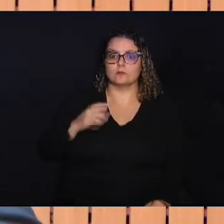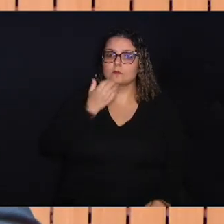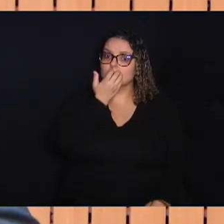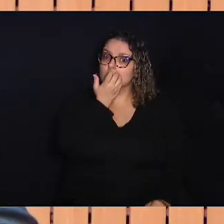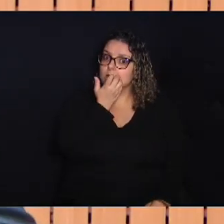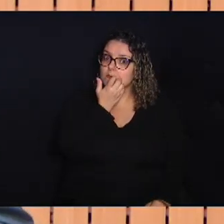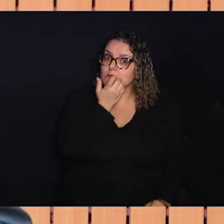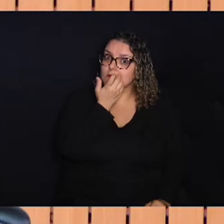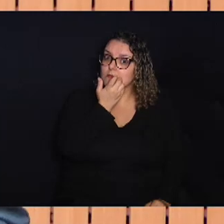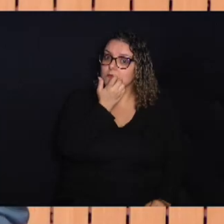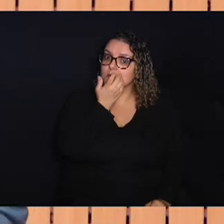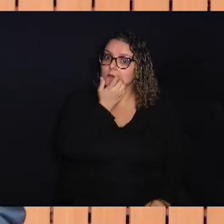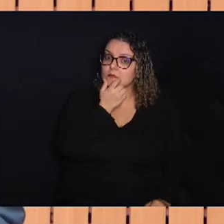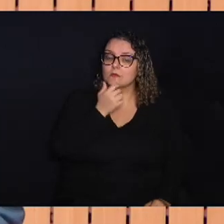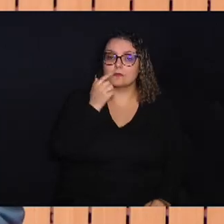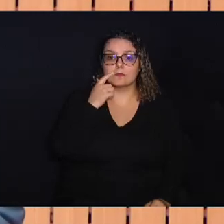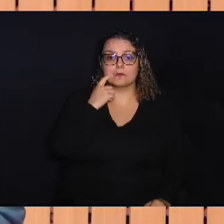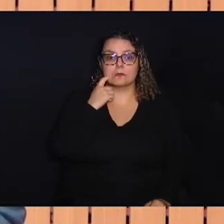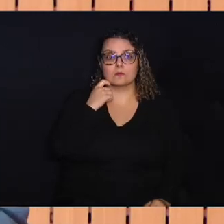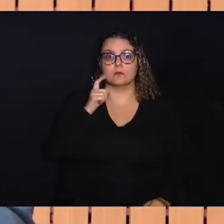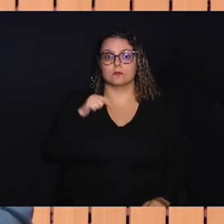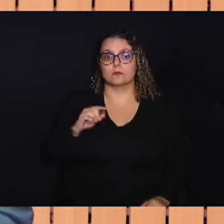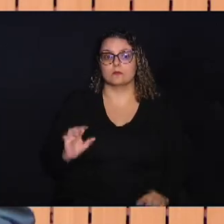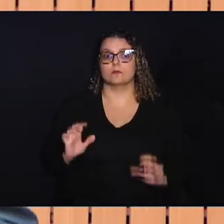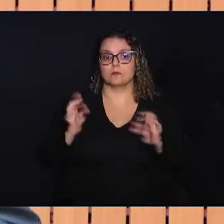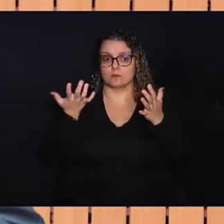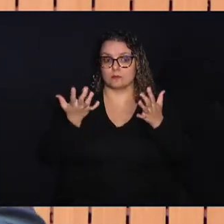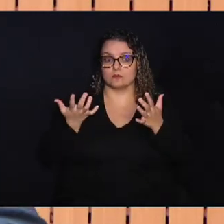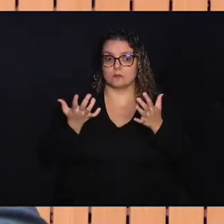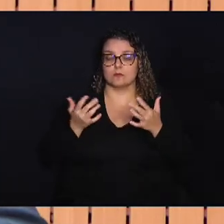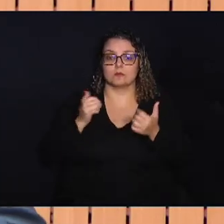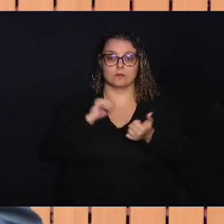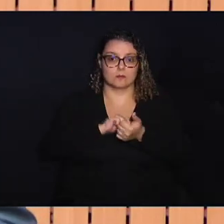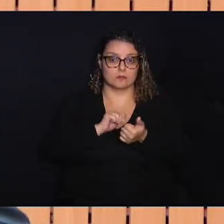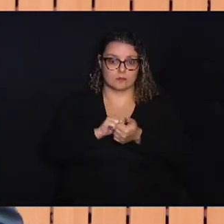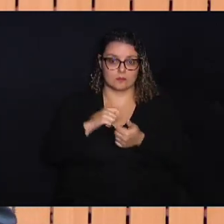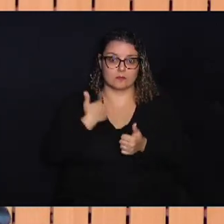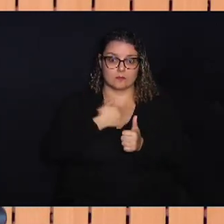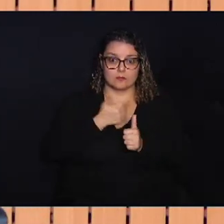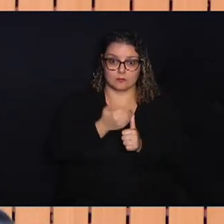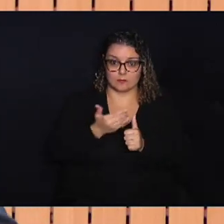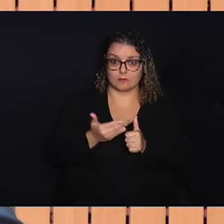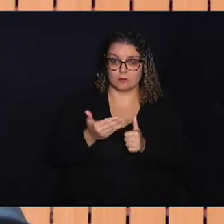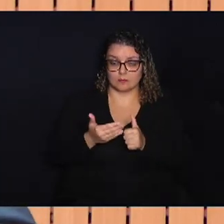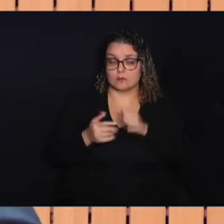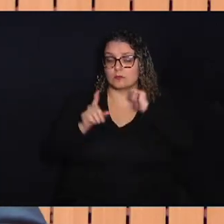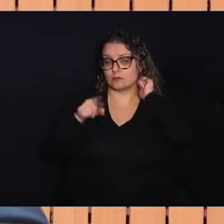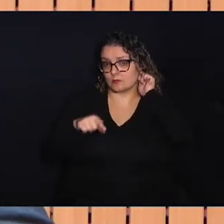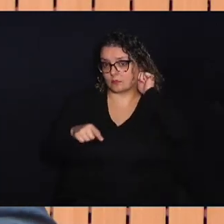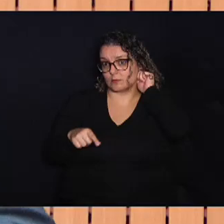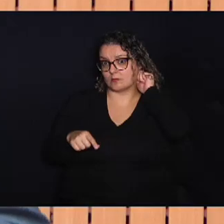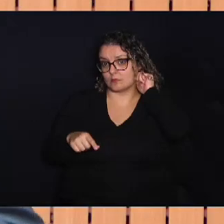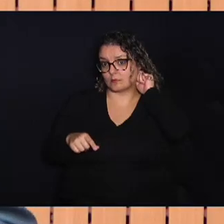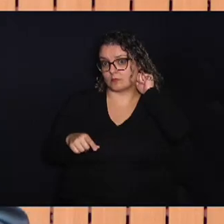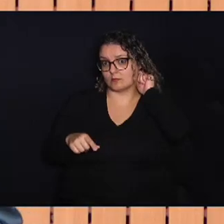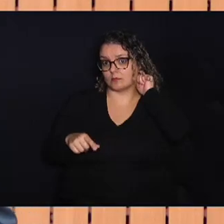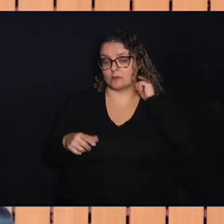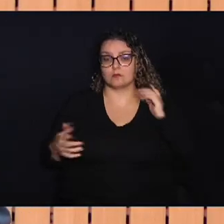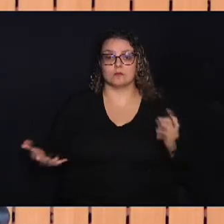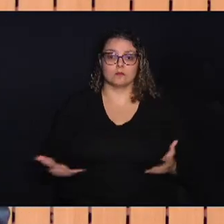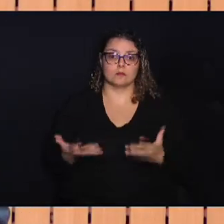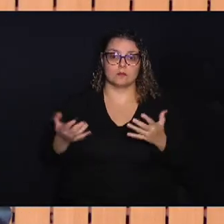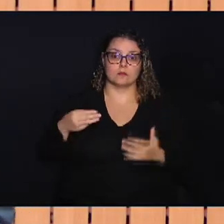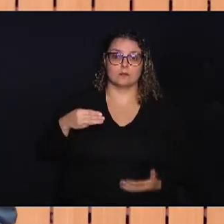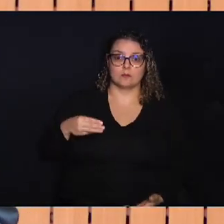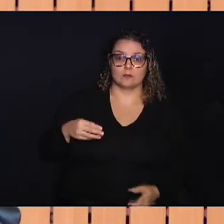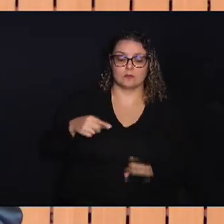porque é um evento... uma das qualidades do nosso mandato é justamente o incentivo ao micro e